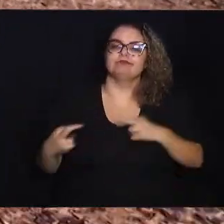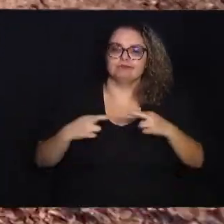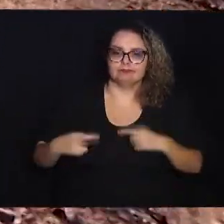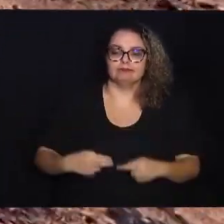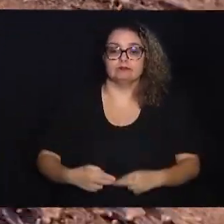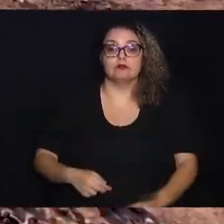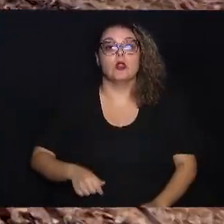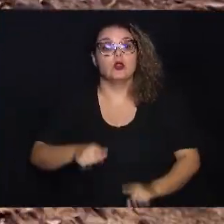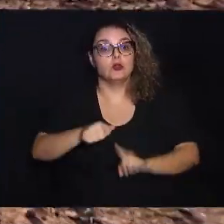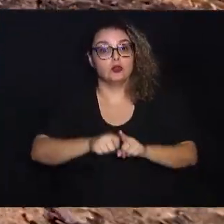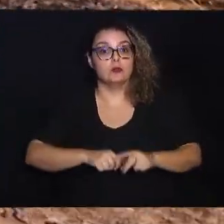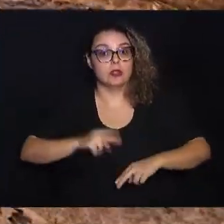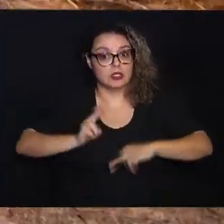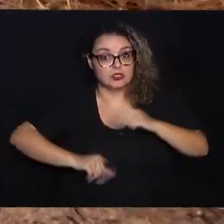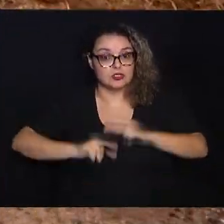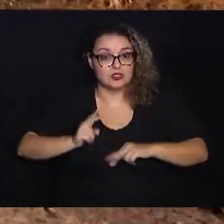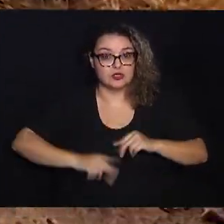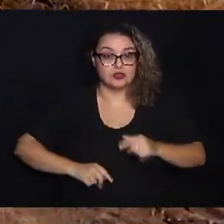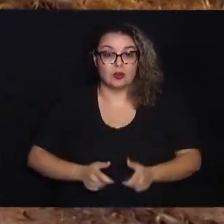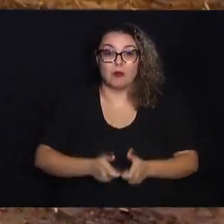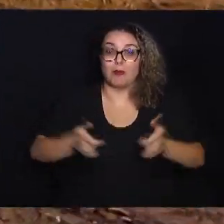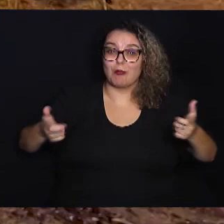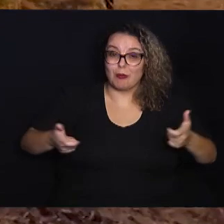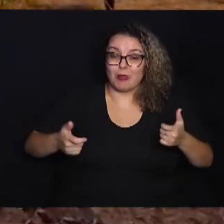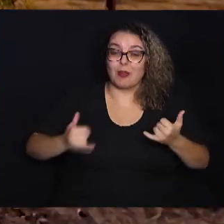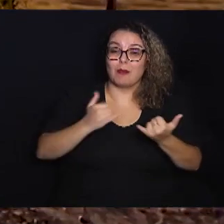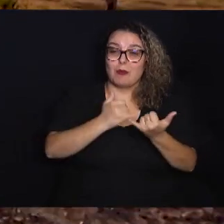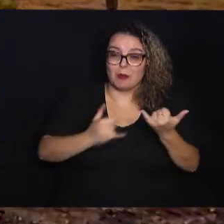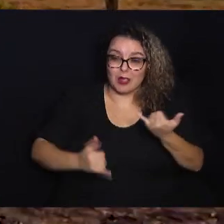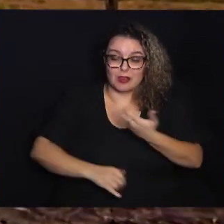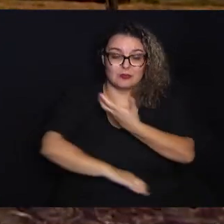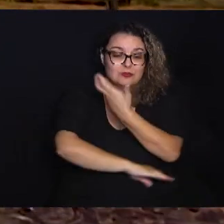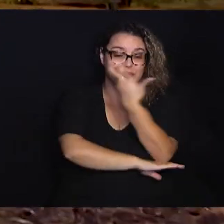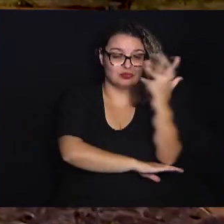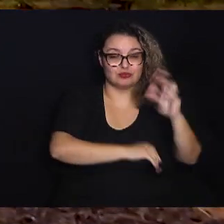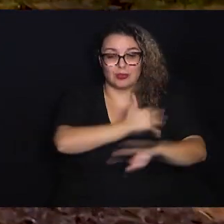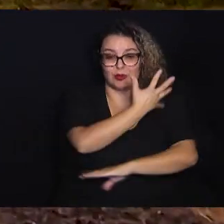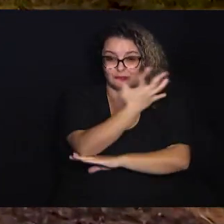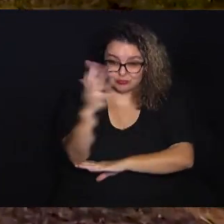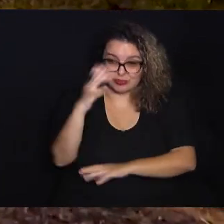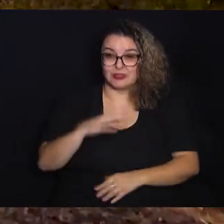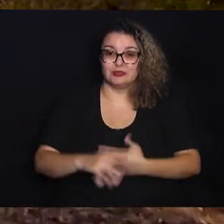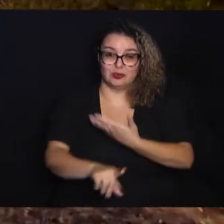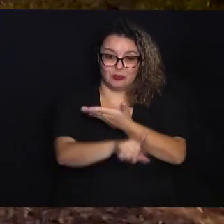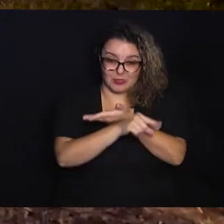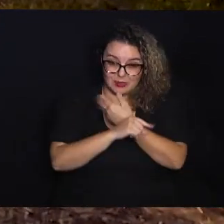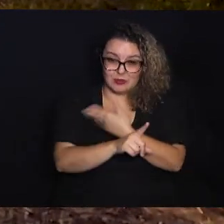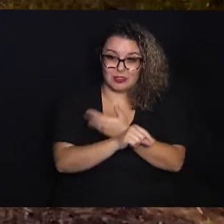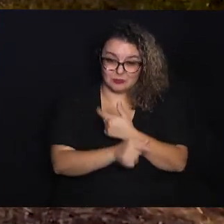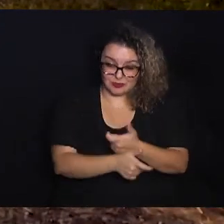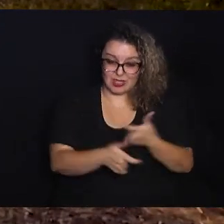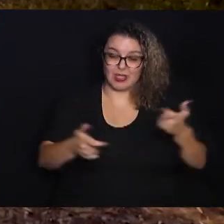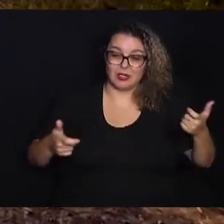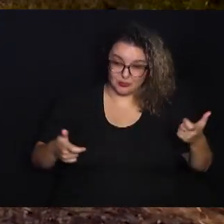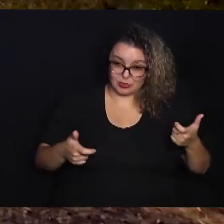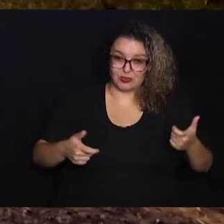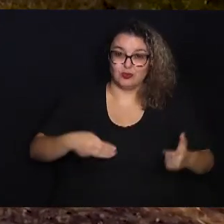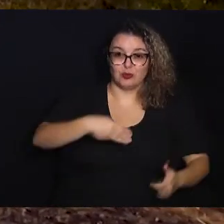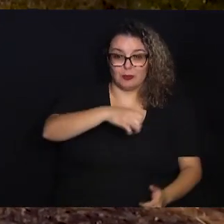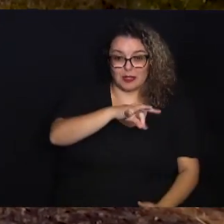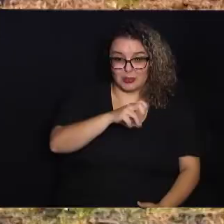junho deste ano teve a maior média de área queimada no Pantanal de Mato Grosso e Mato Grosso do Sul, registrada